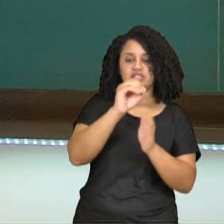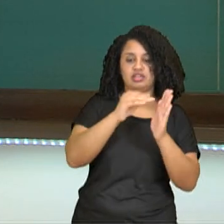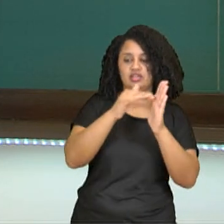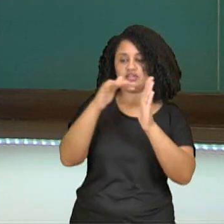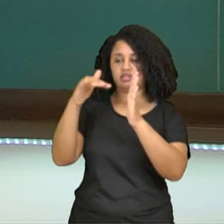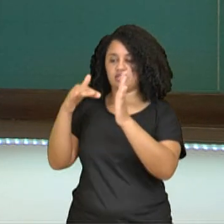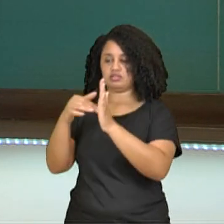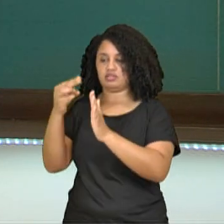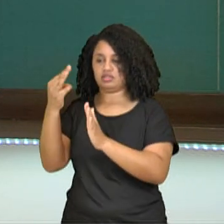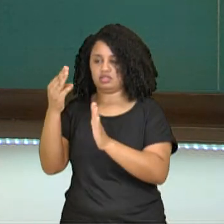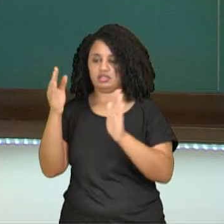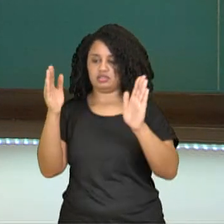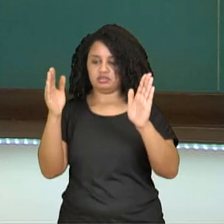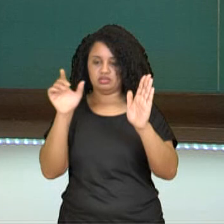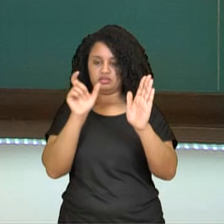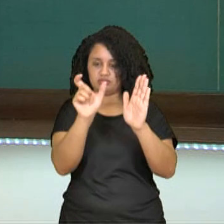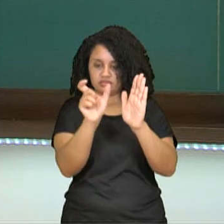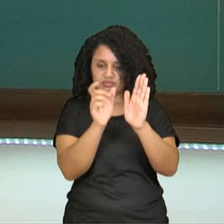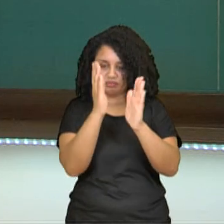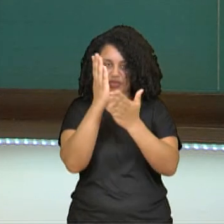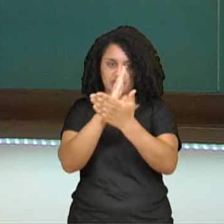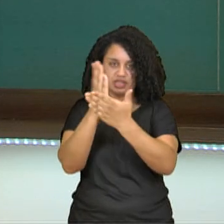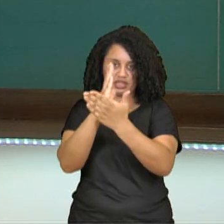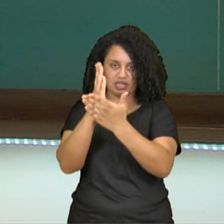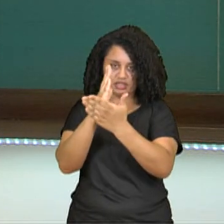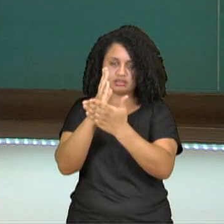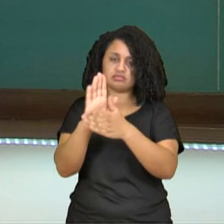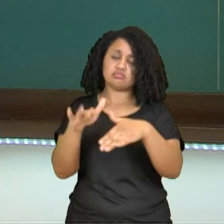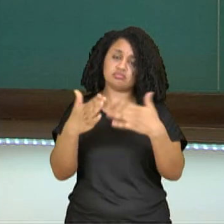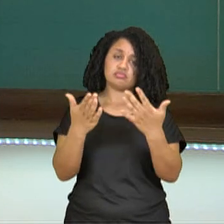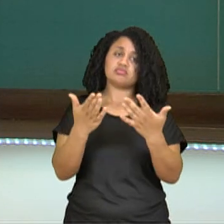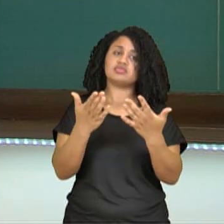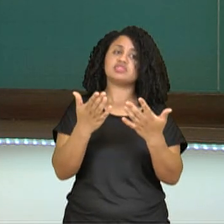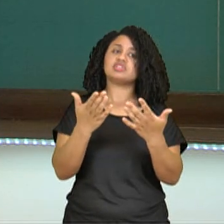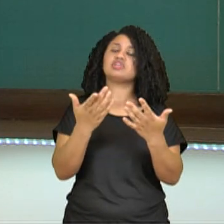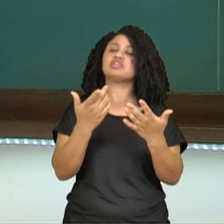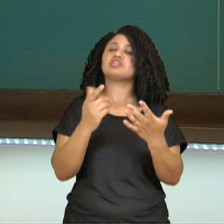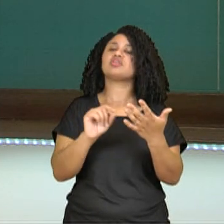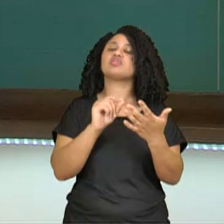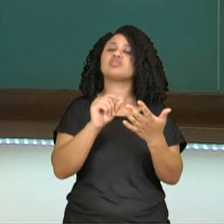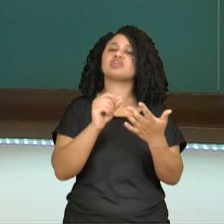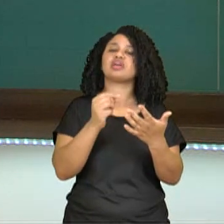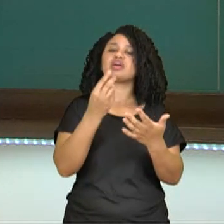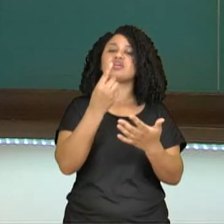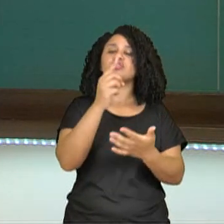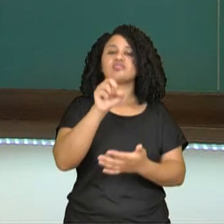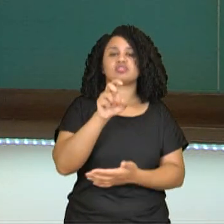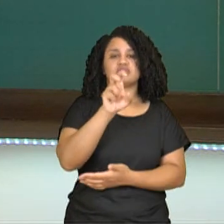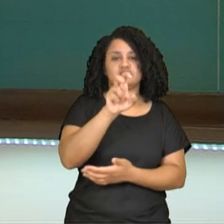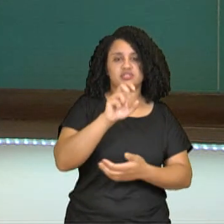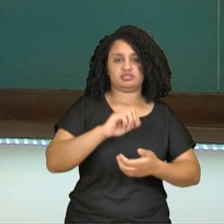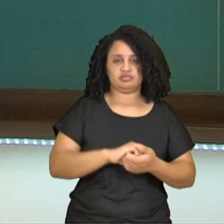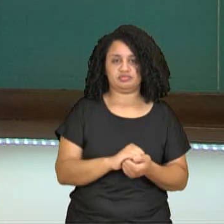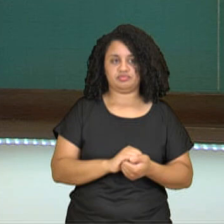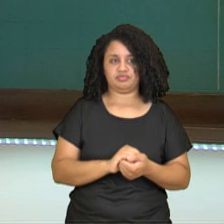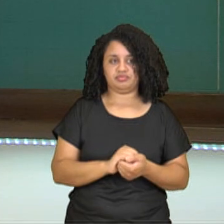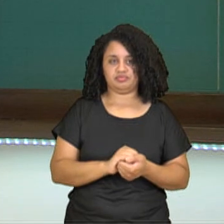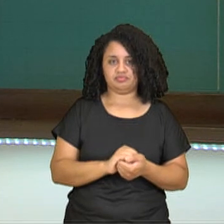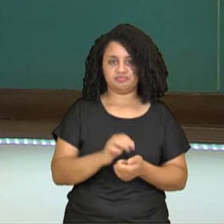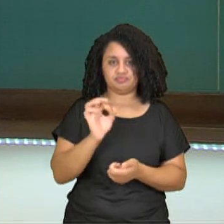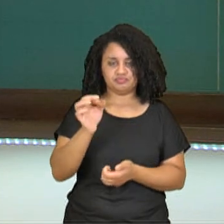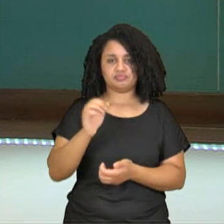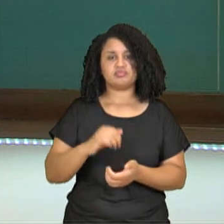ponto e este aqui, um intervalo, você vai ter 4,5 km, sendo representado por essa distância